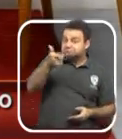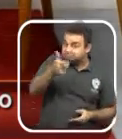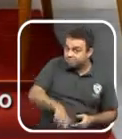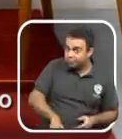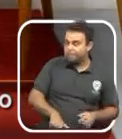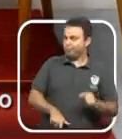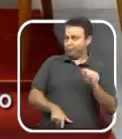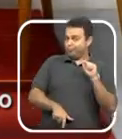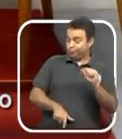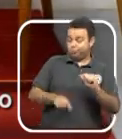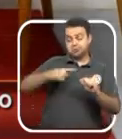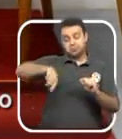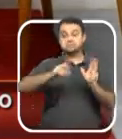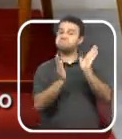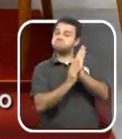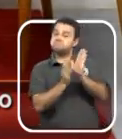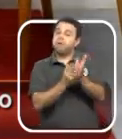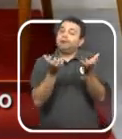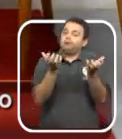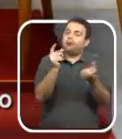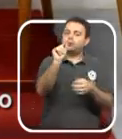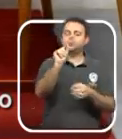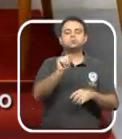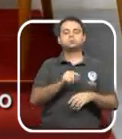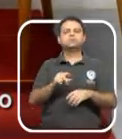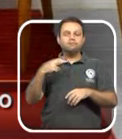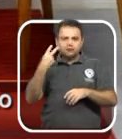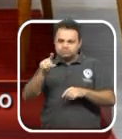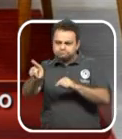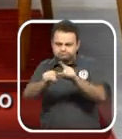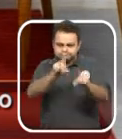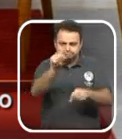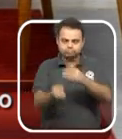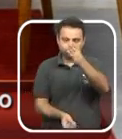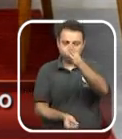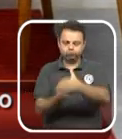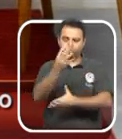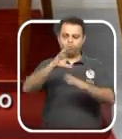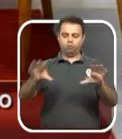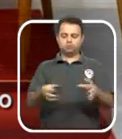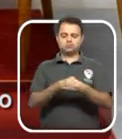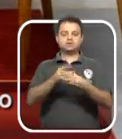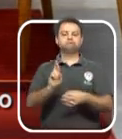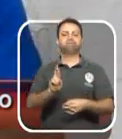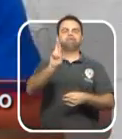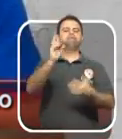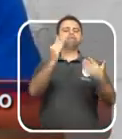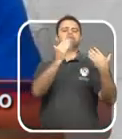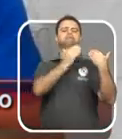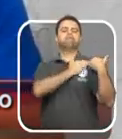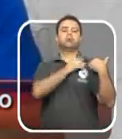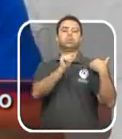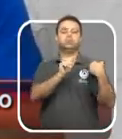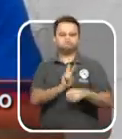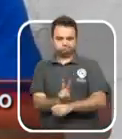detalhe, agora nós estamos propondo a criação aqui na casa de uma comissão, porque o que